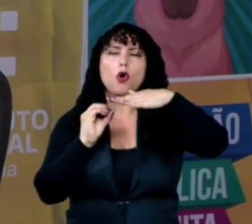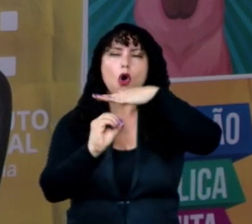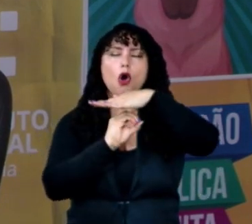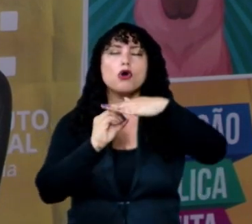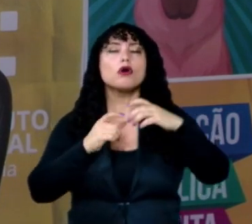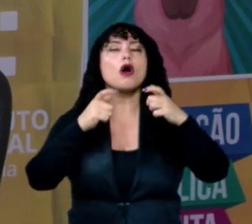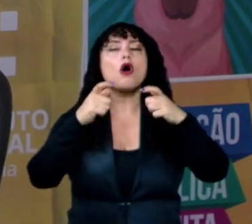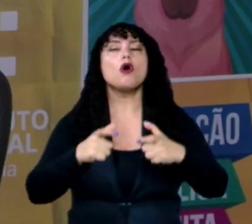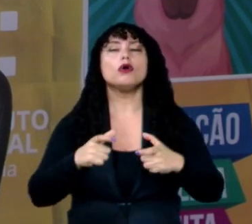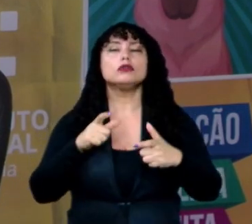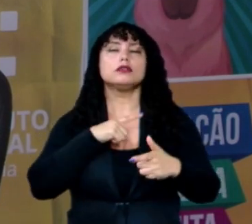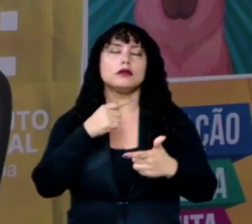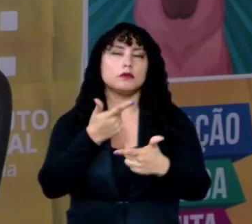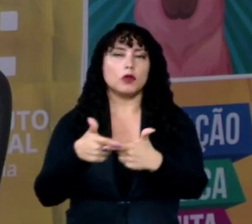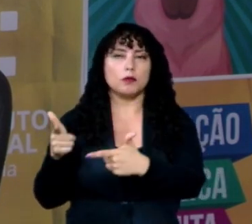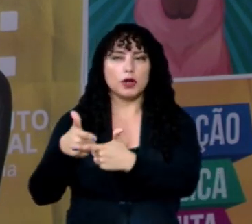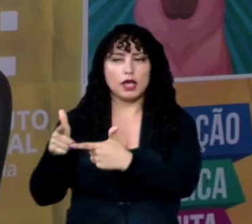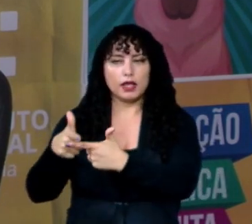onde tem problemas, né?